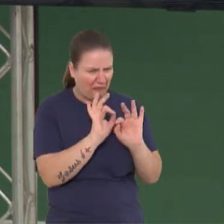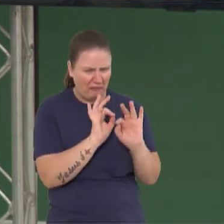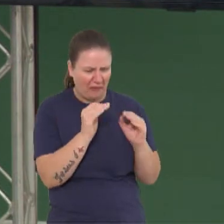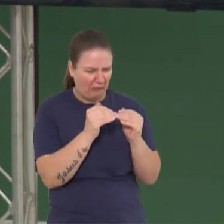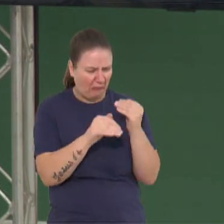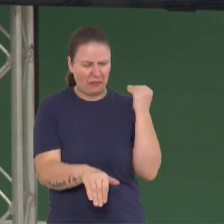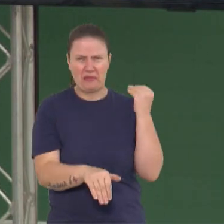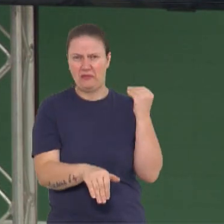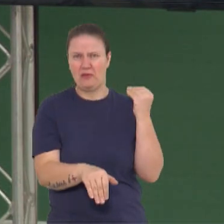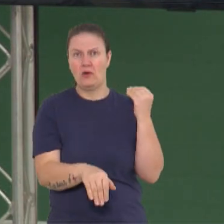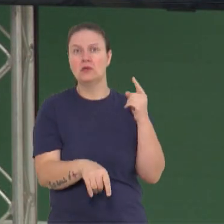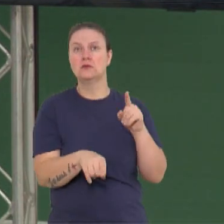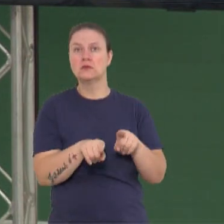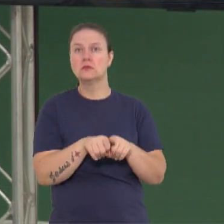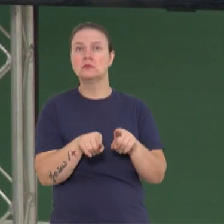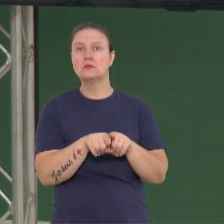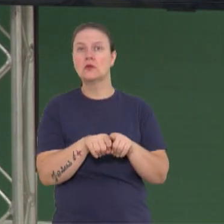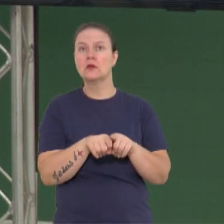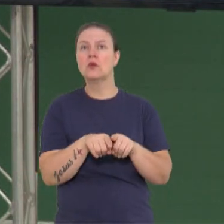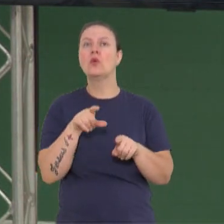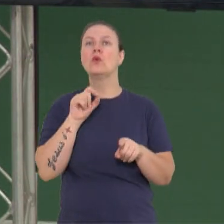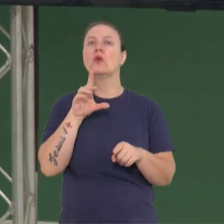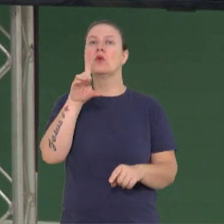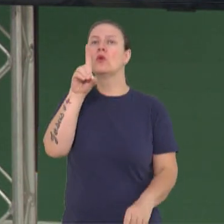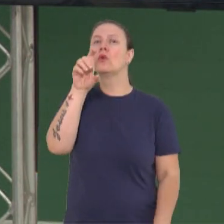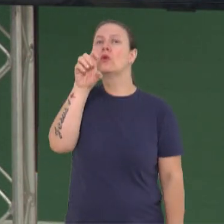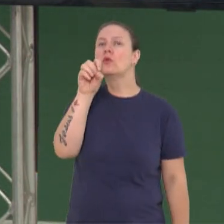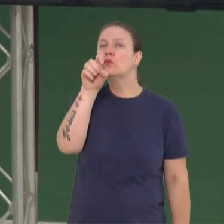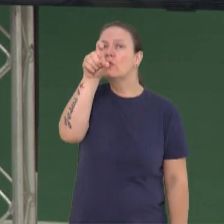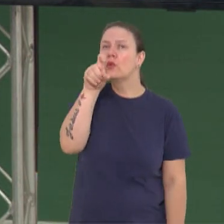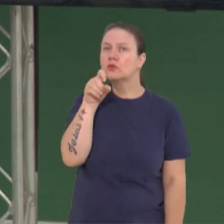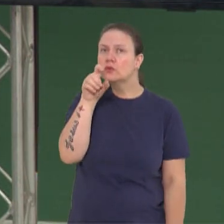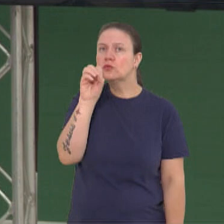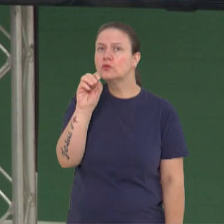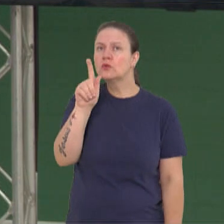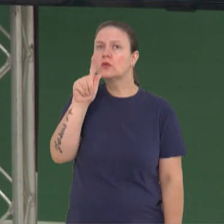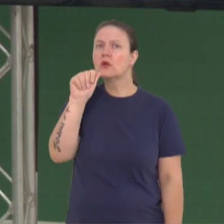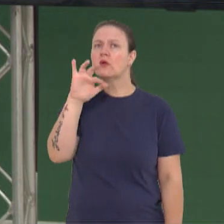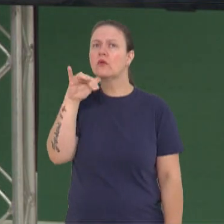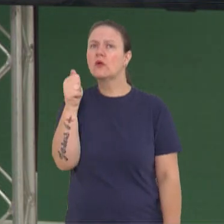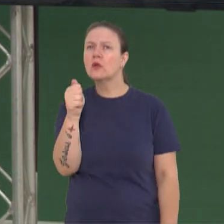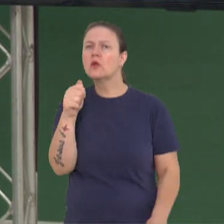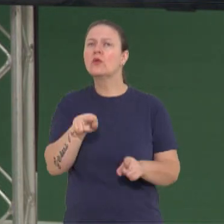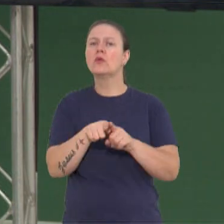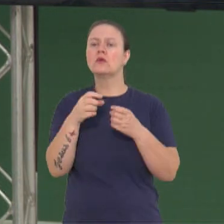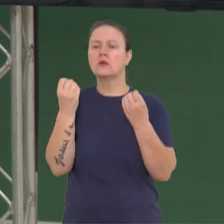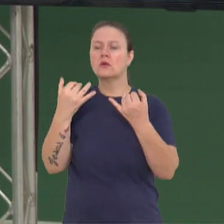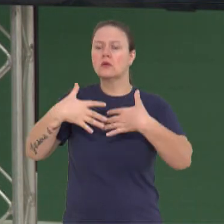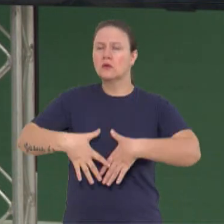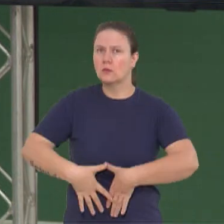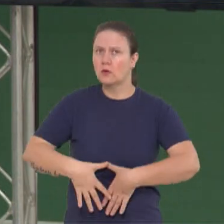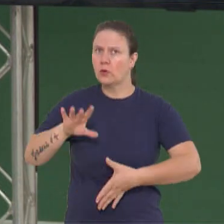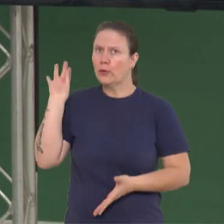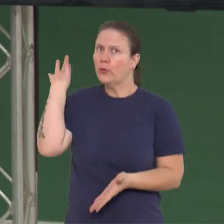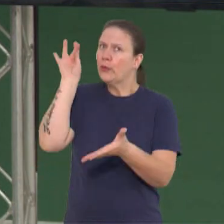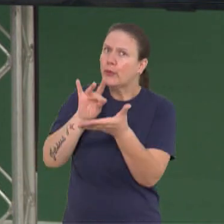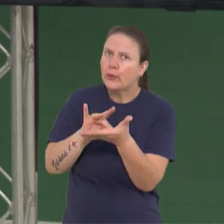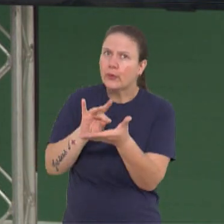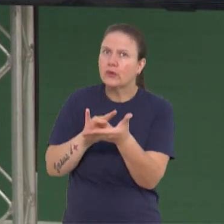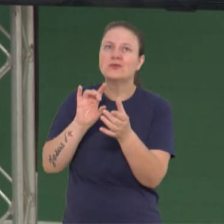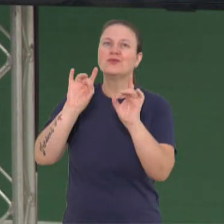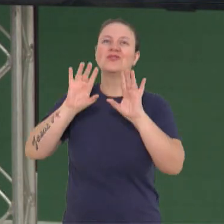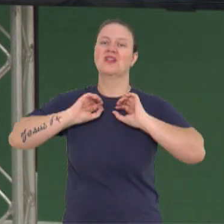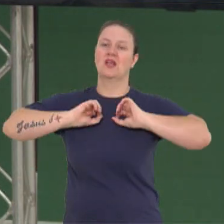da ideia do Tales. Então a doxografia, ela é uma explicação, friso novamente, não no sentido de uma